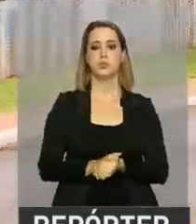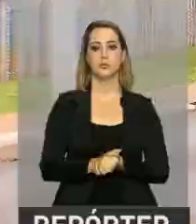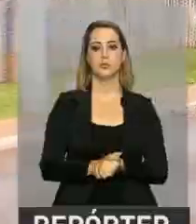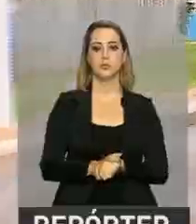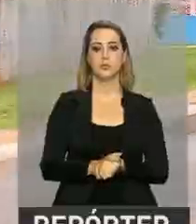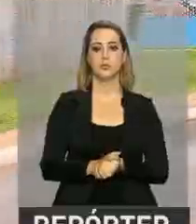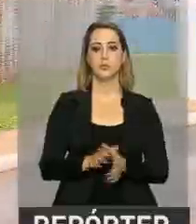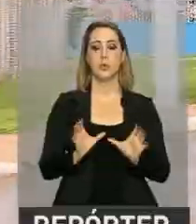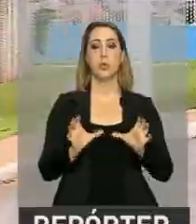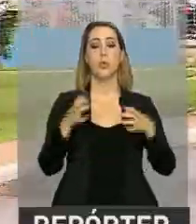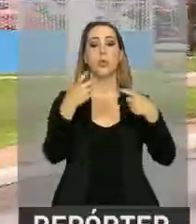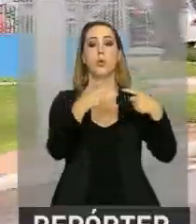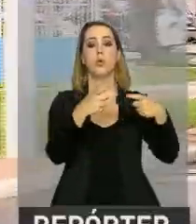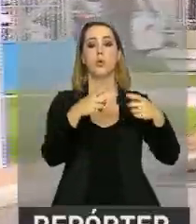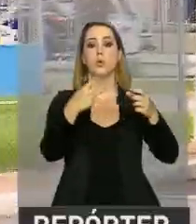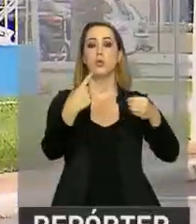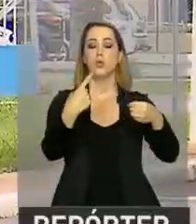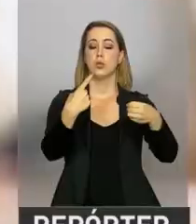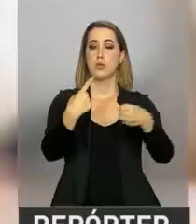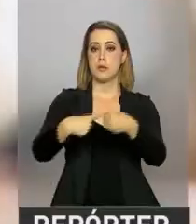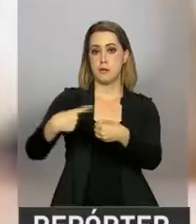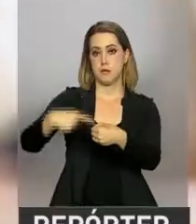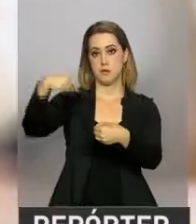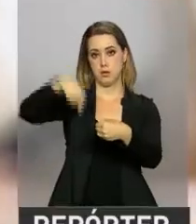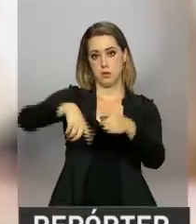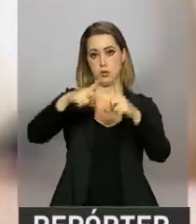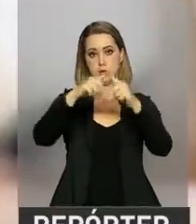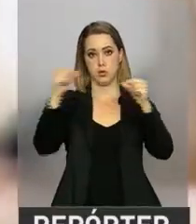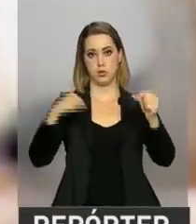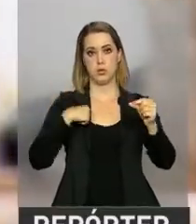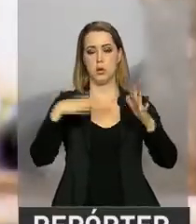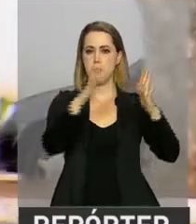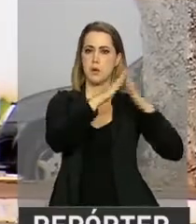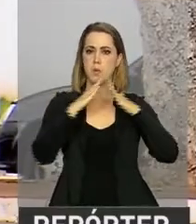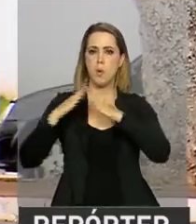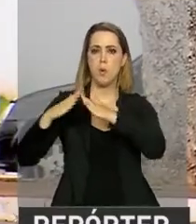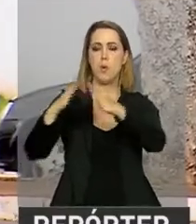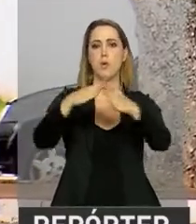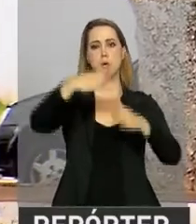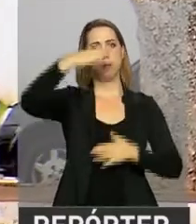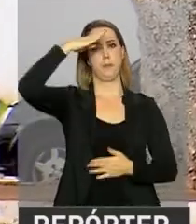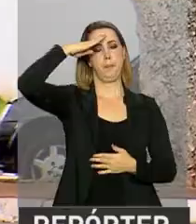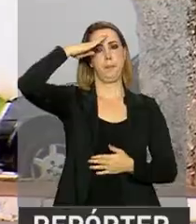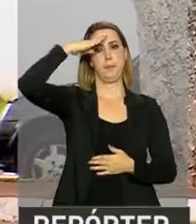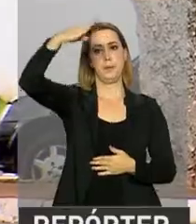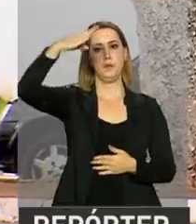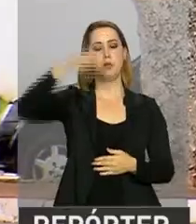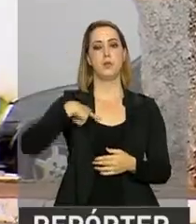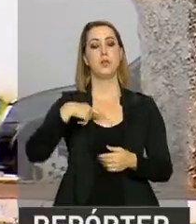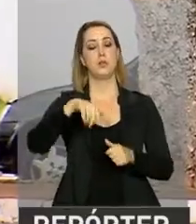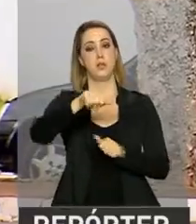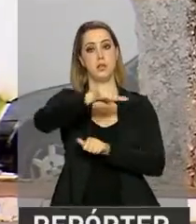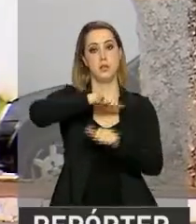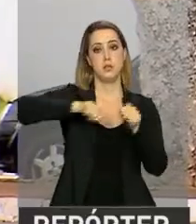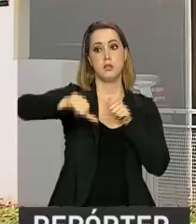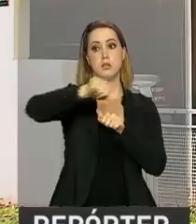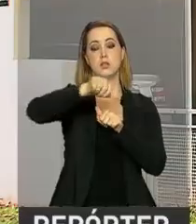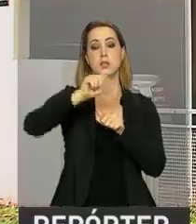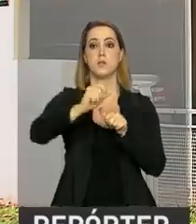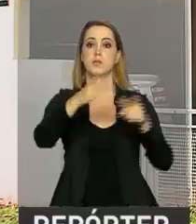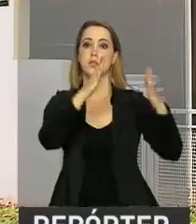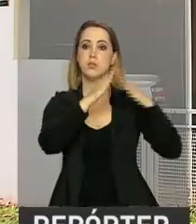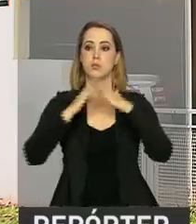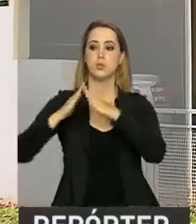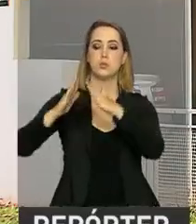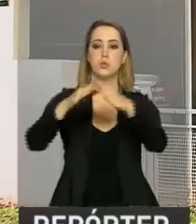O setor militar urbano em Brasília abriga militares e suas famílias transferidos por força do serviço.